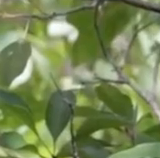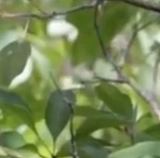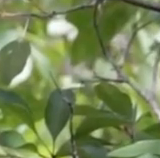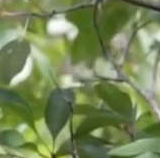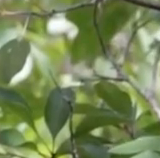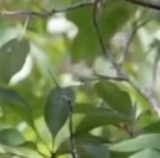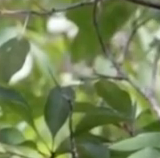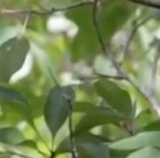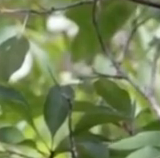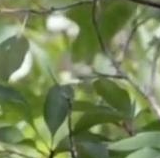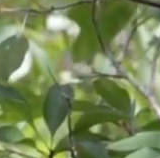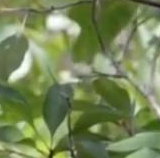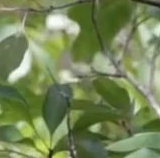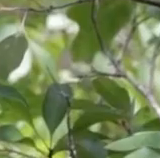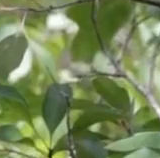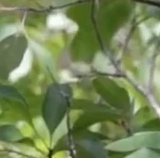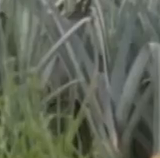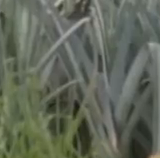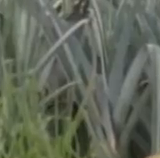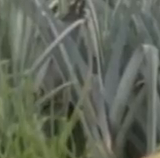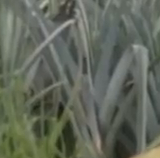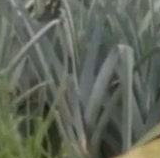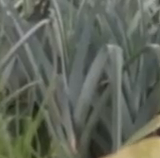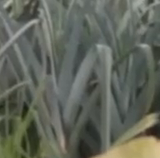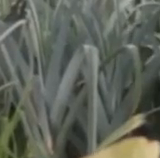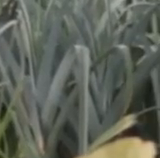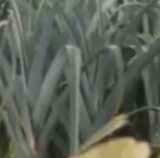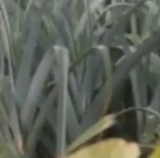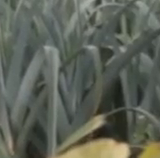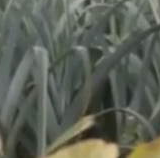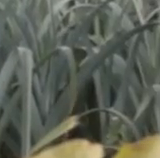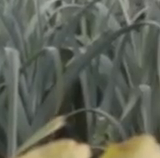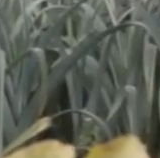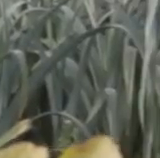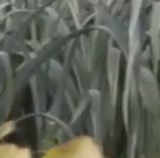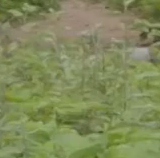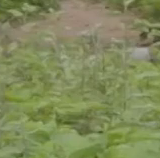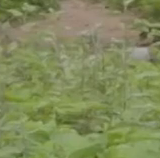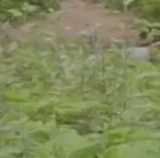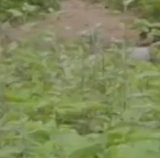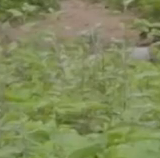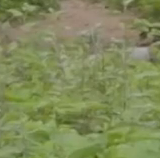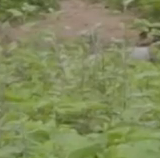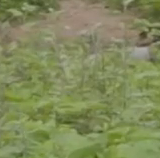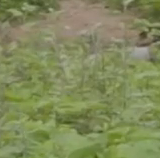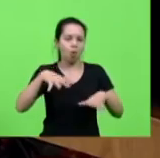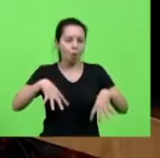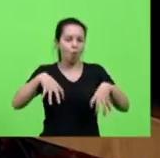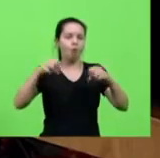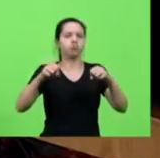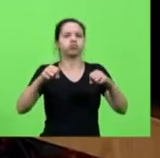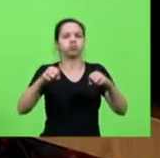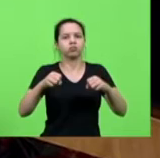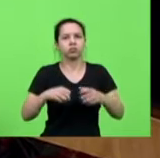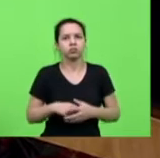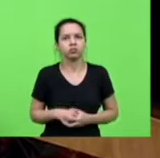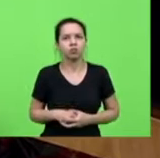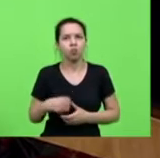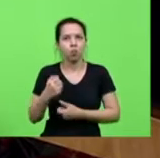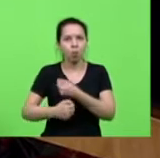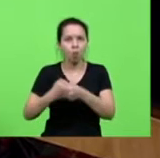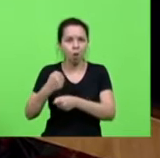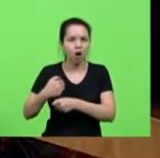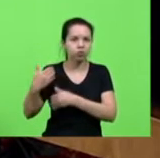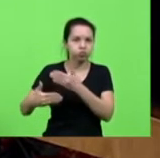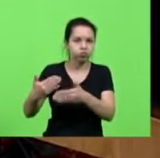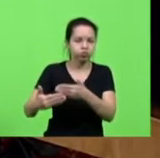em favor da Secretaria de Estado da Agricultura também para dar suporte ao programa de combate à estiagem durante a